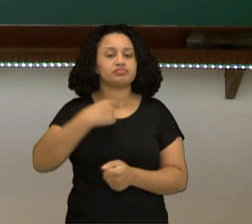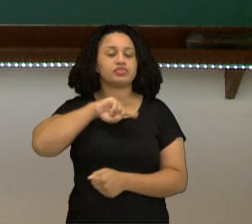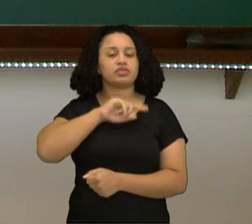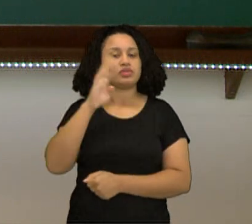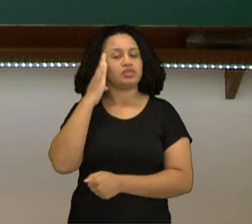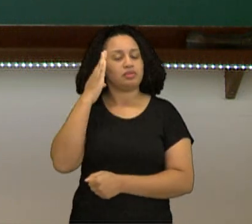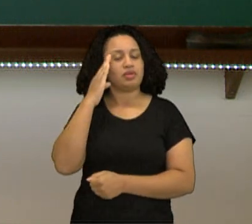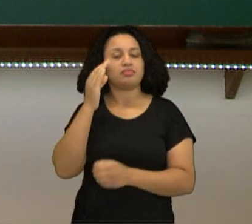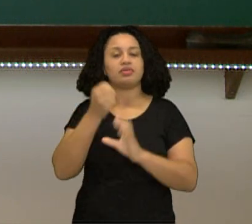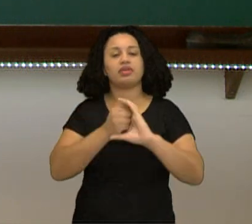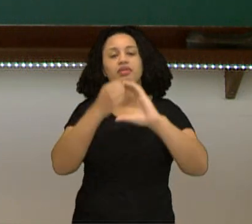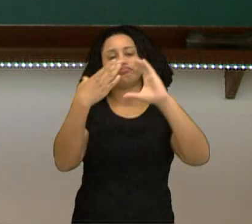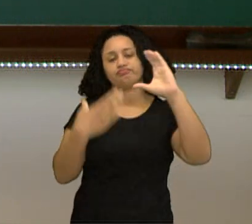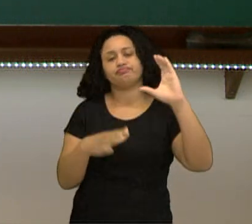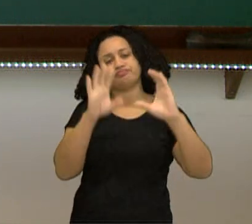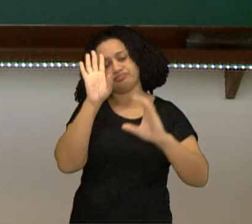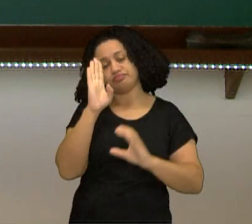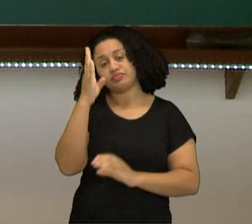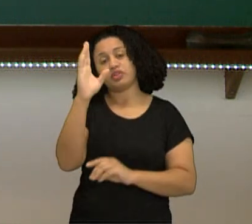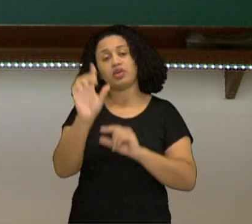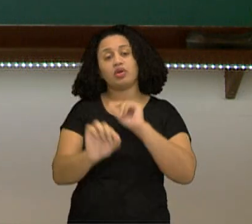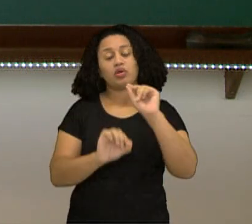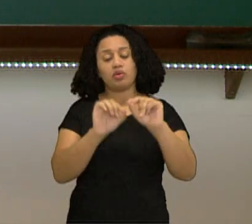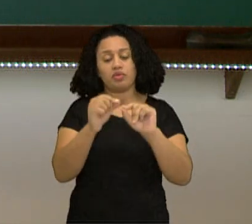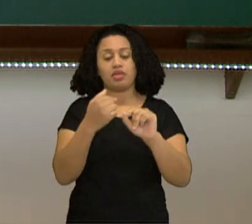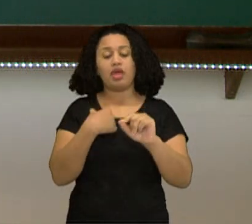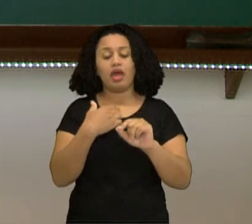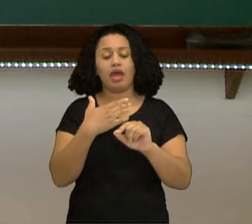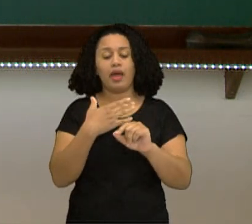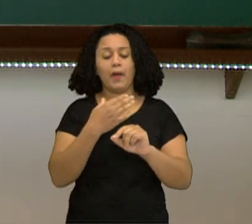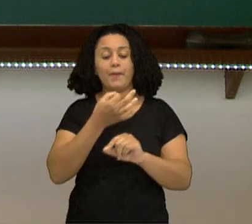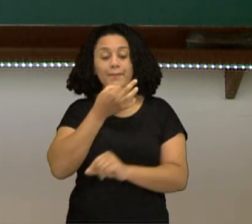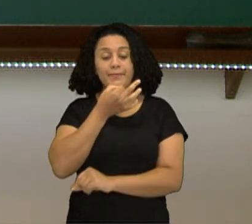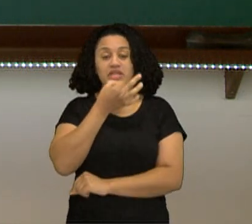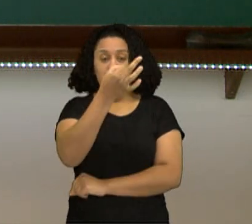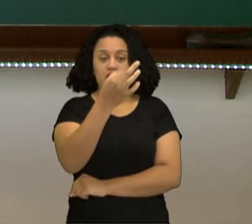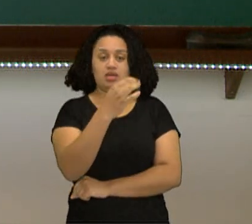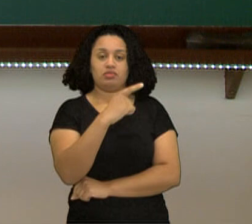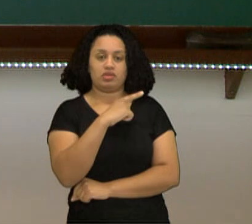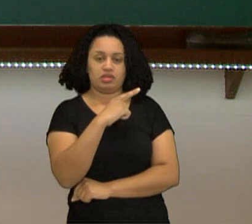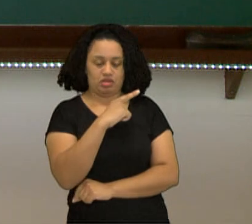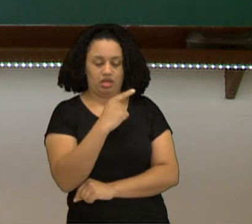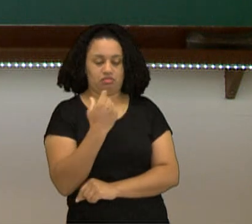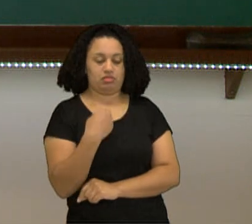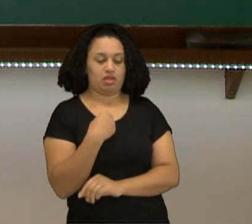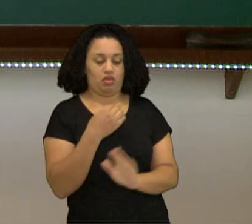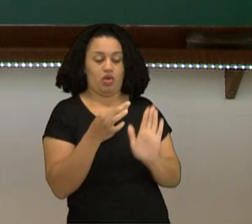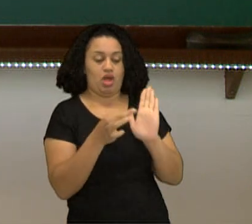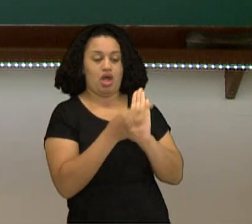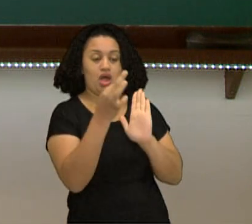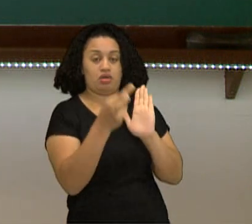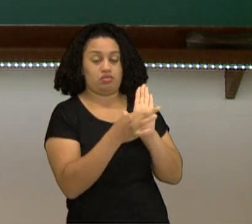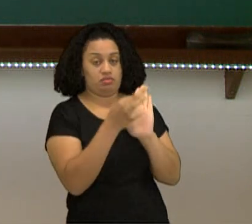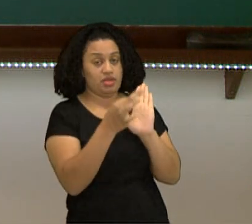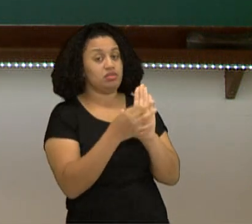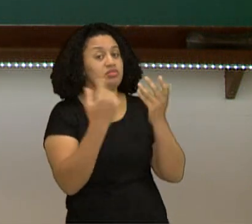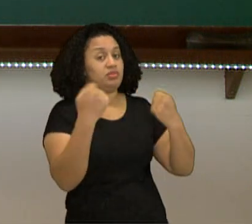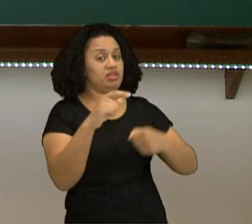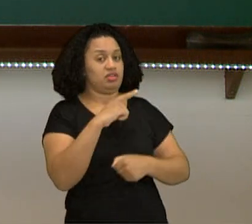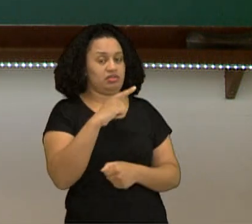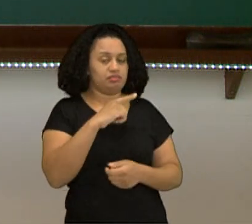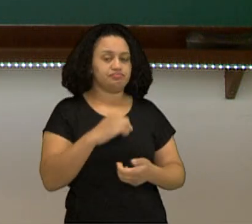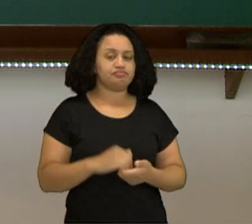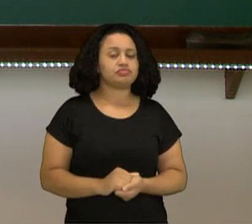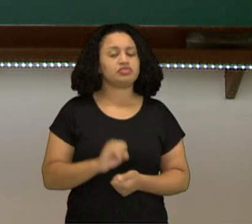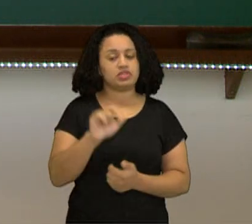característica principal é você expor com argumentos a sua opinião referente ao tema. Se você